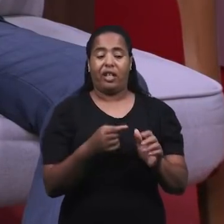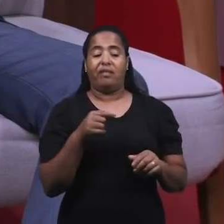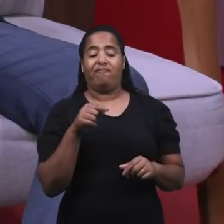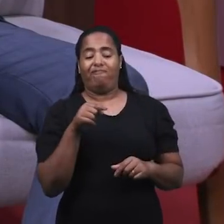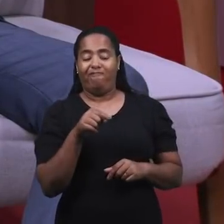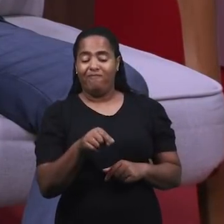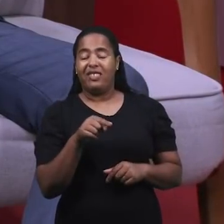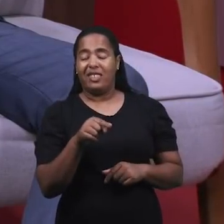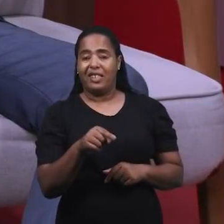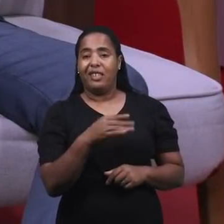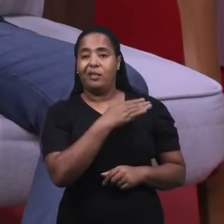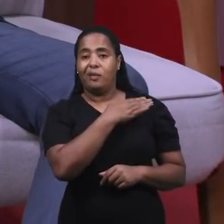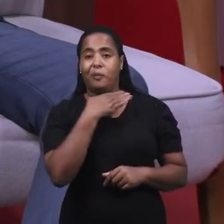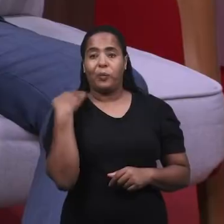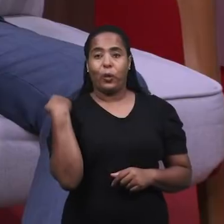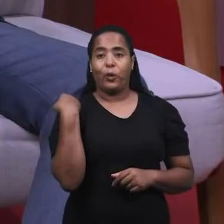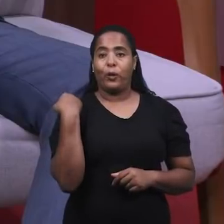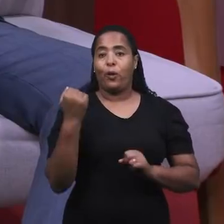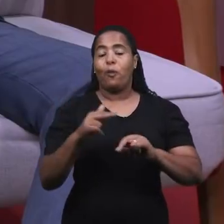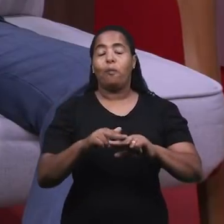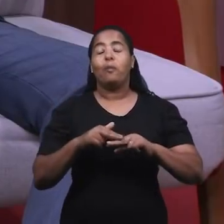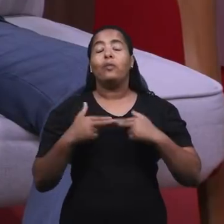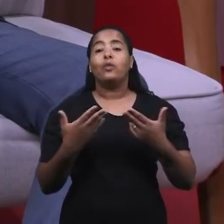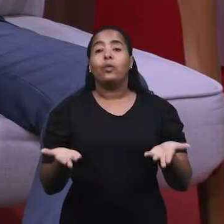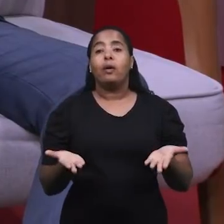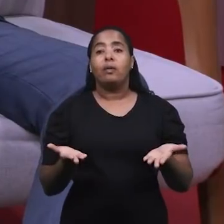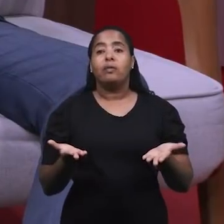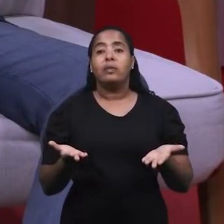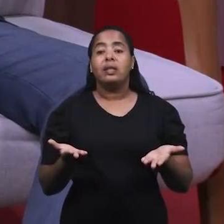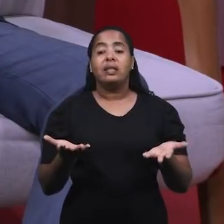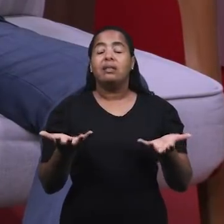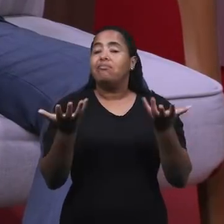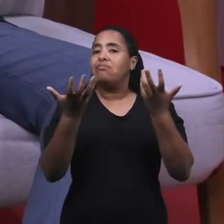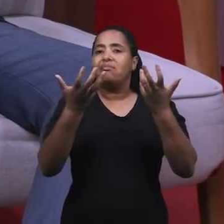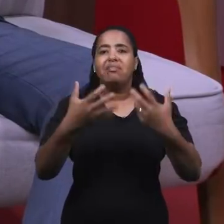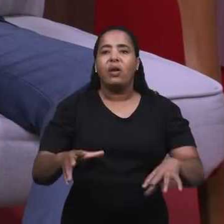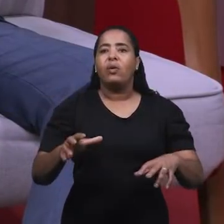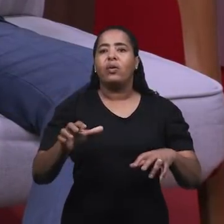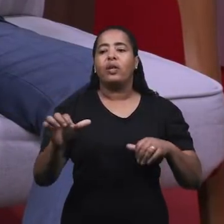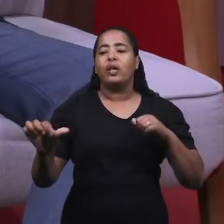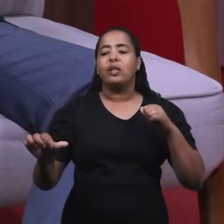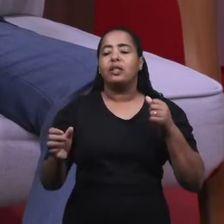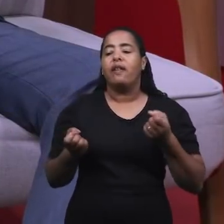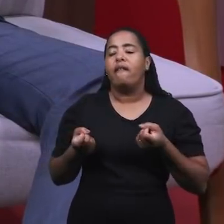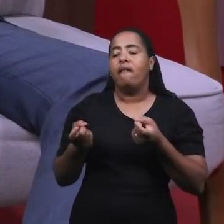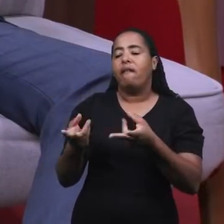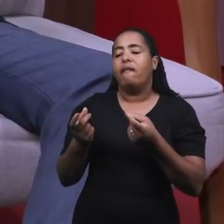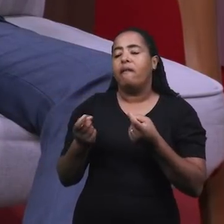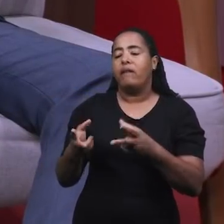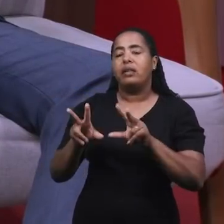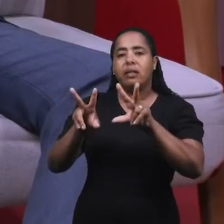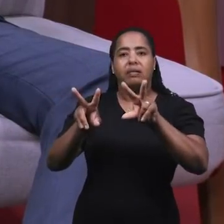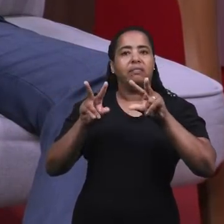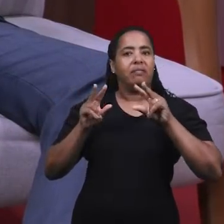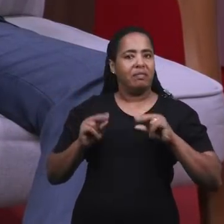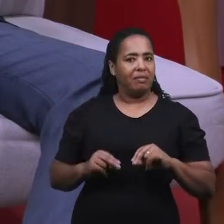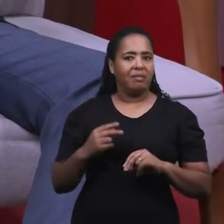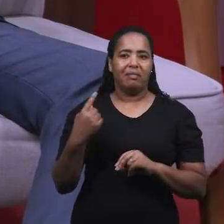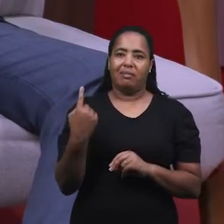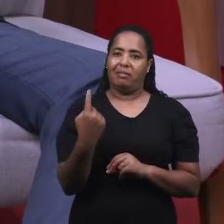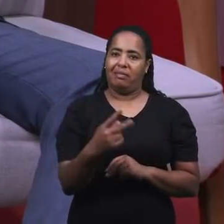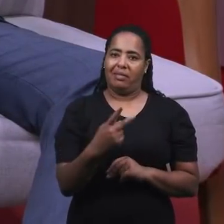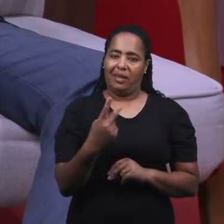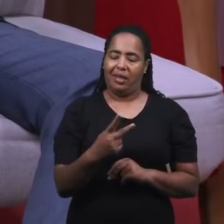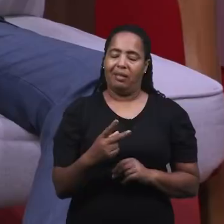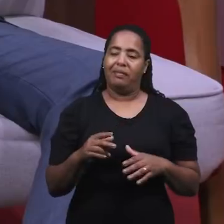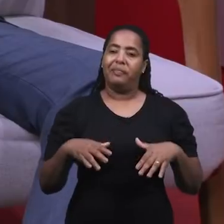Ele morreu porque não quis trocar a herança, né? Vender a herança. Então,